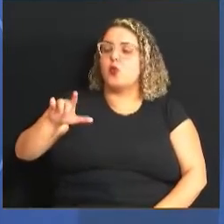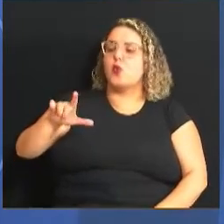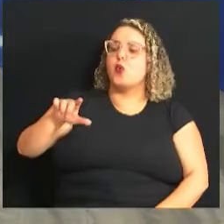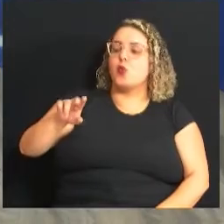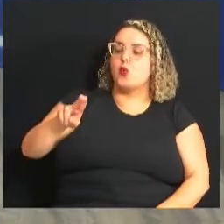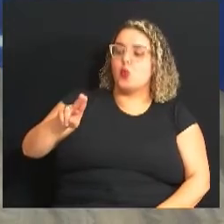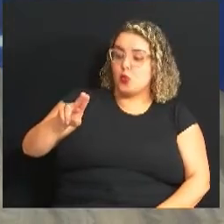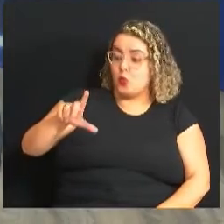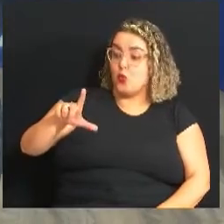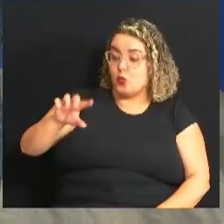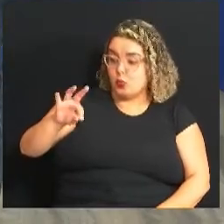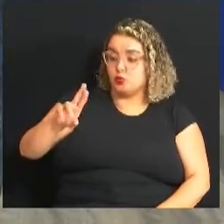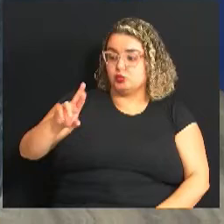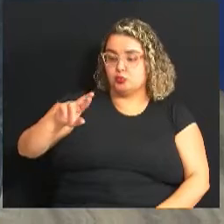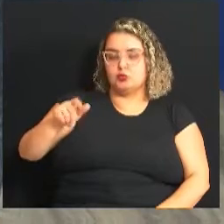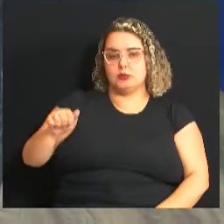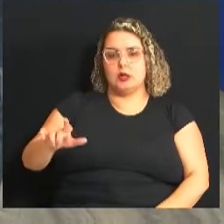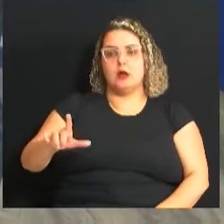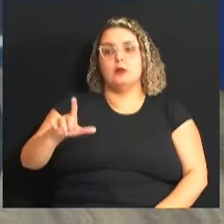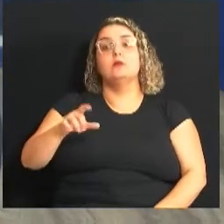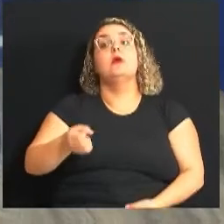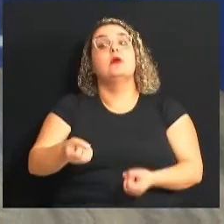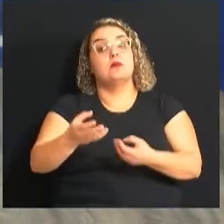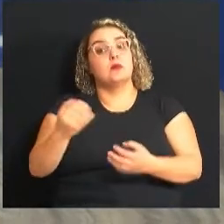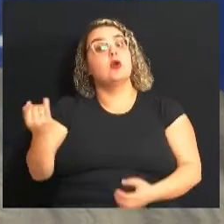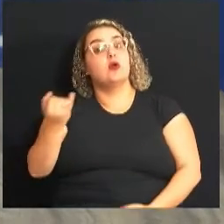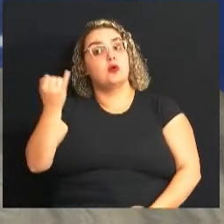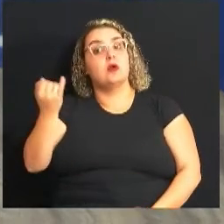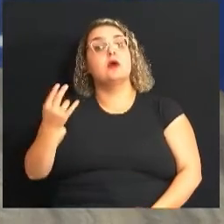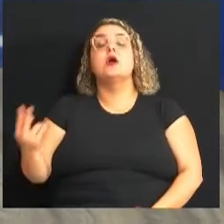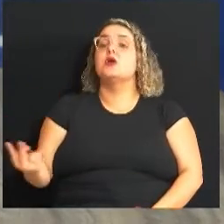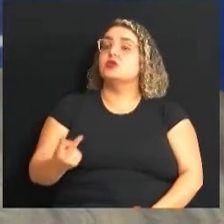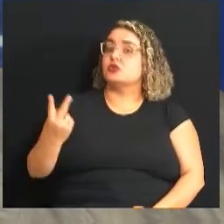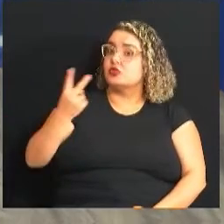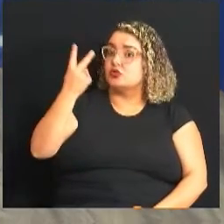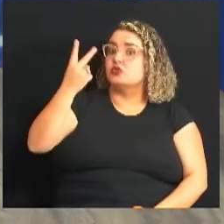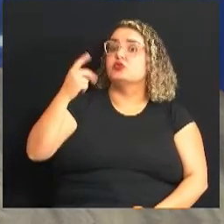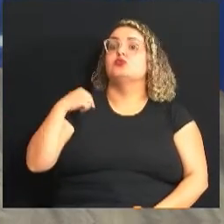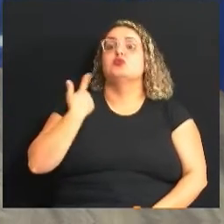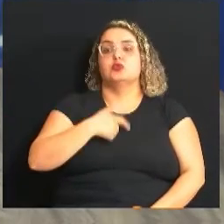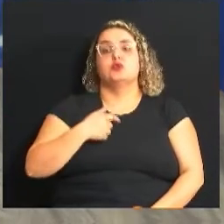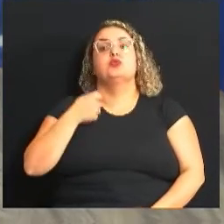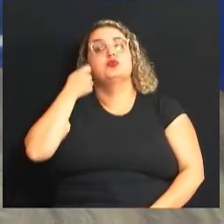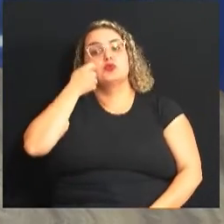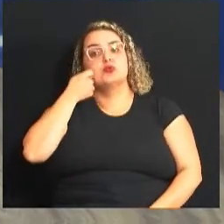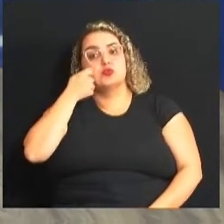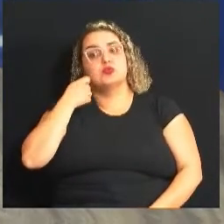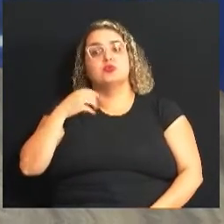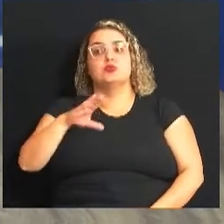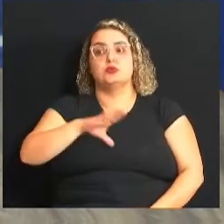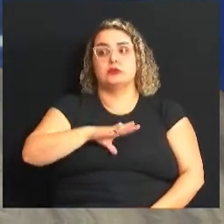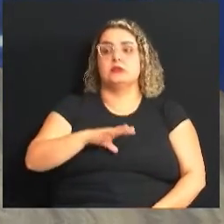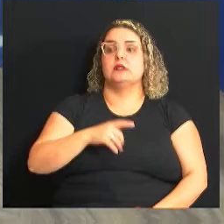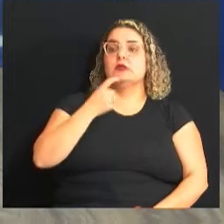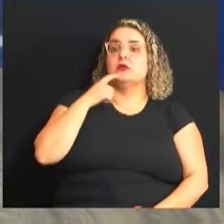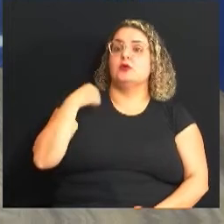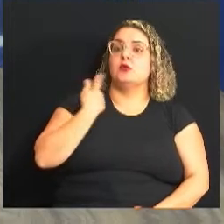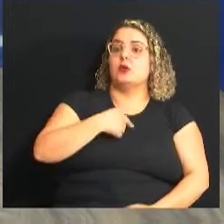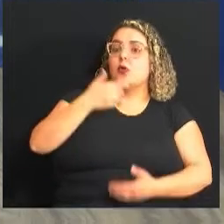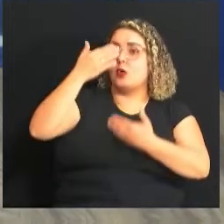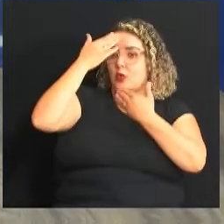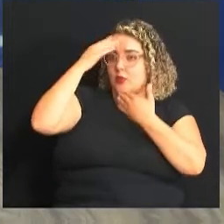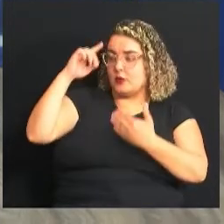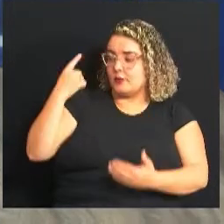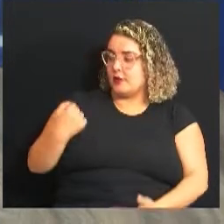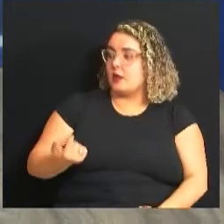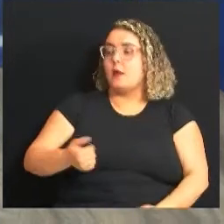formulário. Informações importantes, então, e a valorização dos nossos artistas aqui da nossa cidade. Mirna, muito obrigado, primeiro